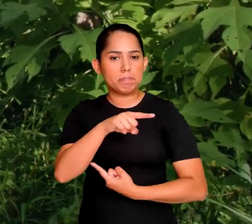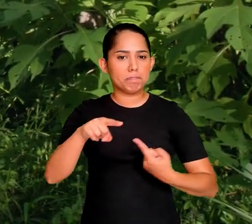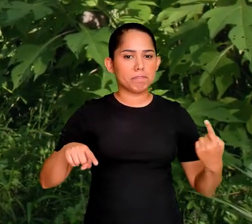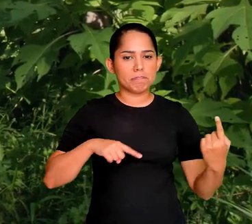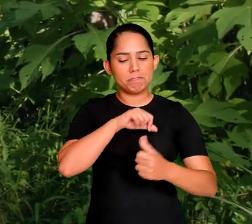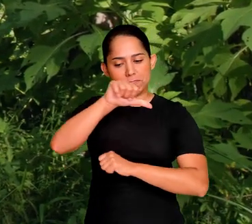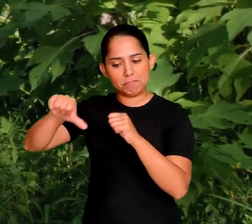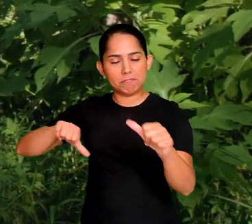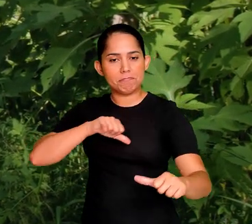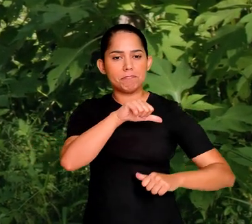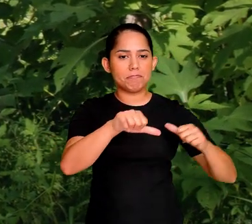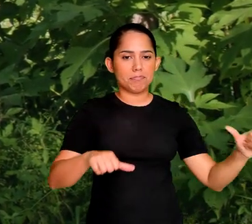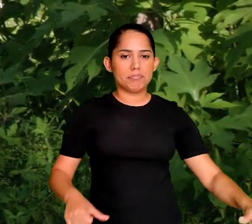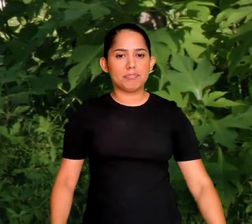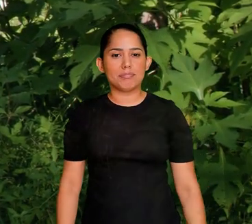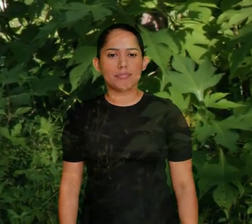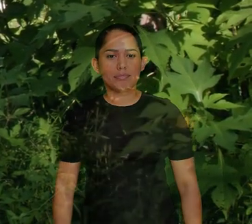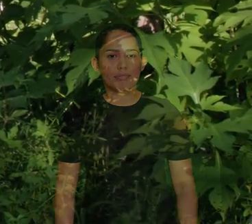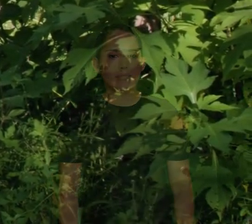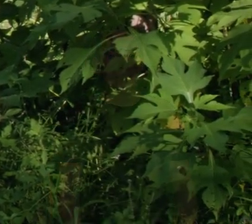sempre em transformação.